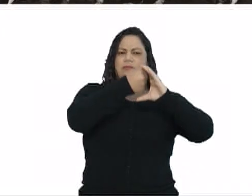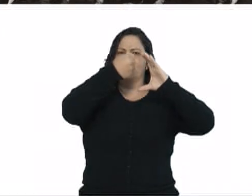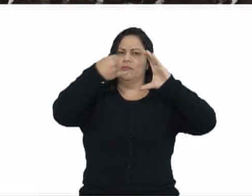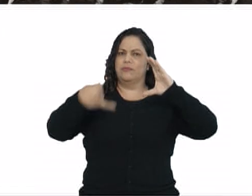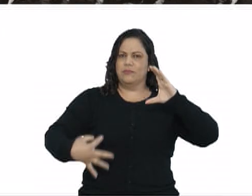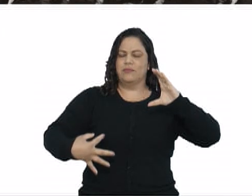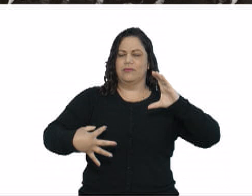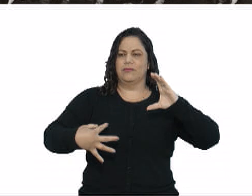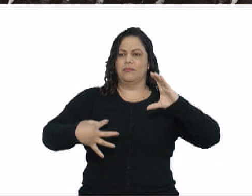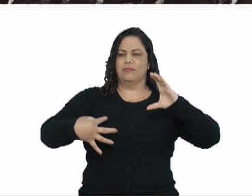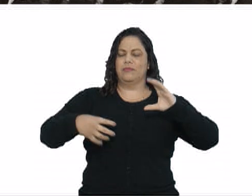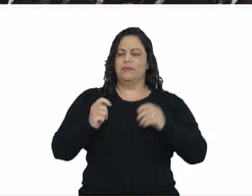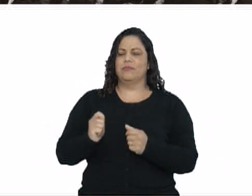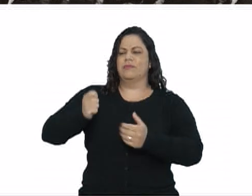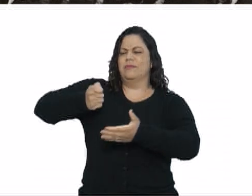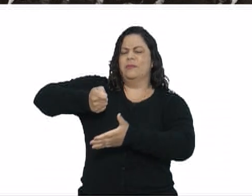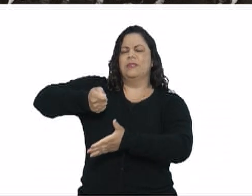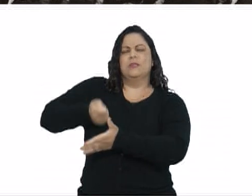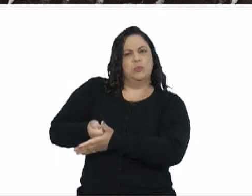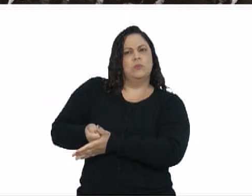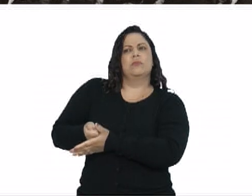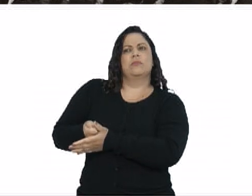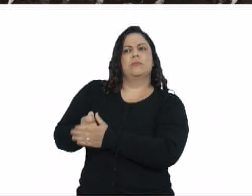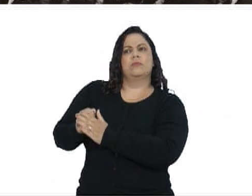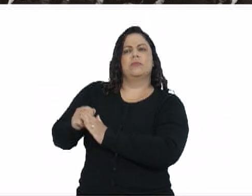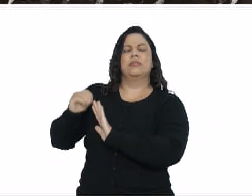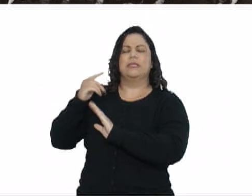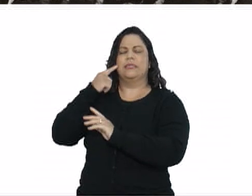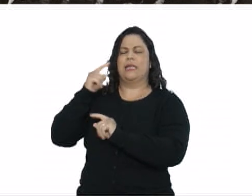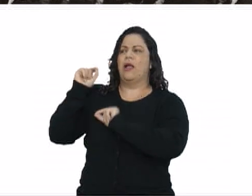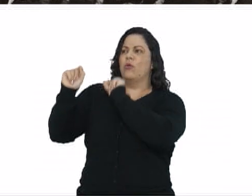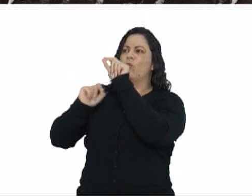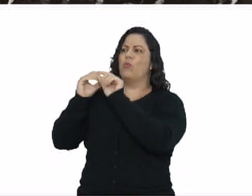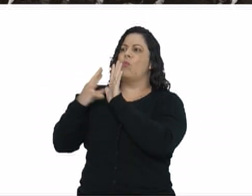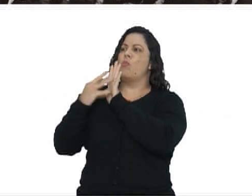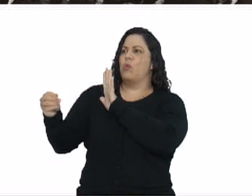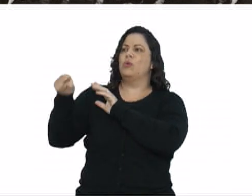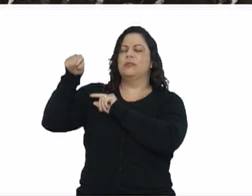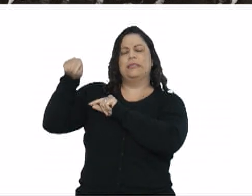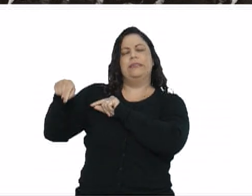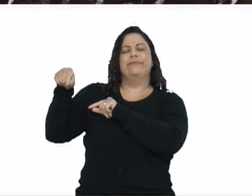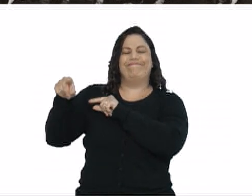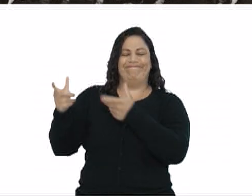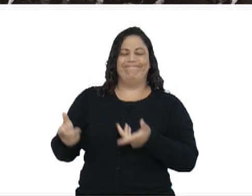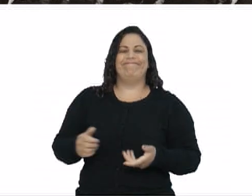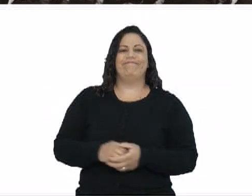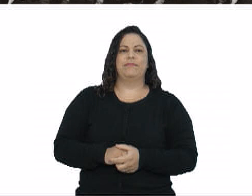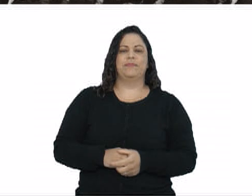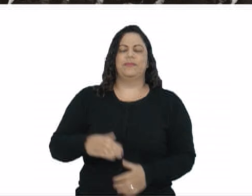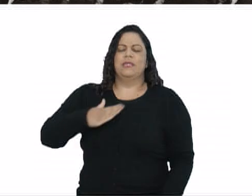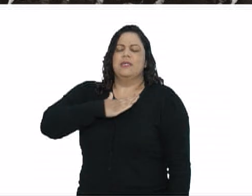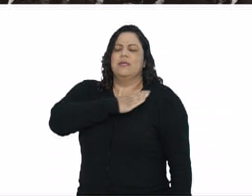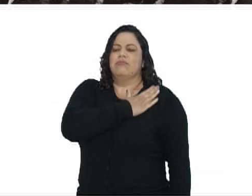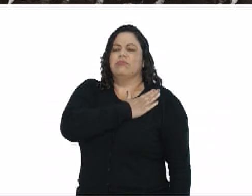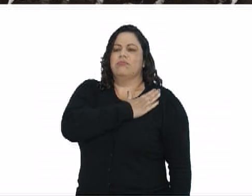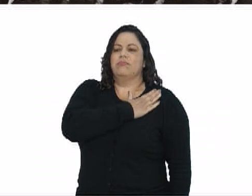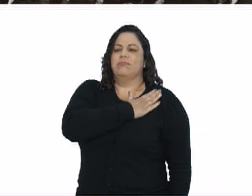Características do estado do totalitarismo, dos modelos totalitaristas. Nacionalismo